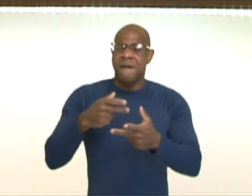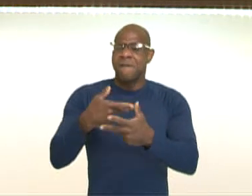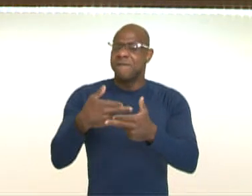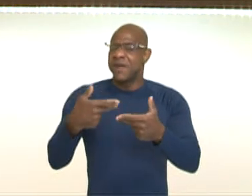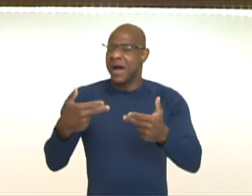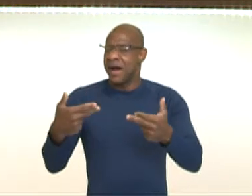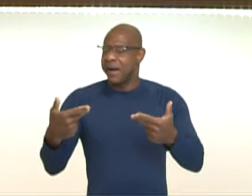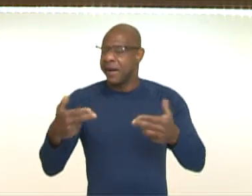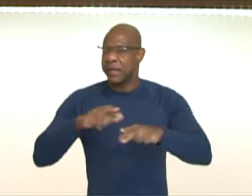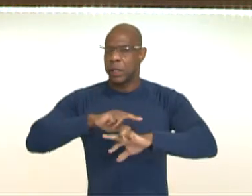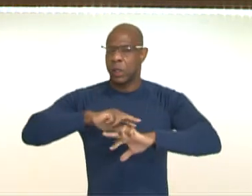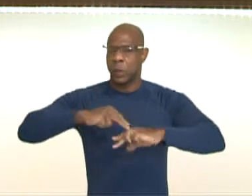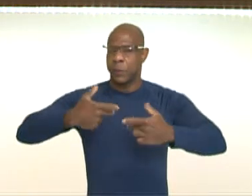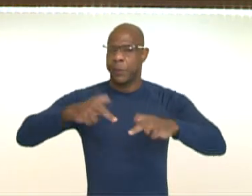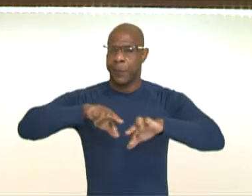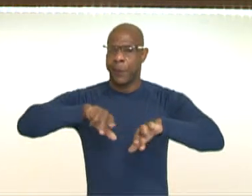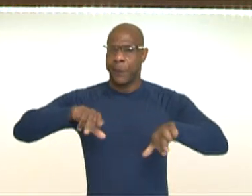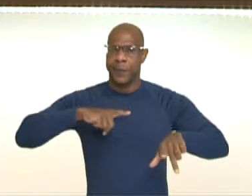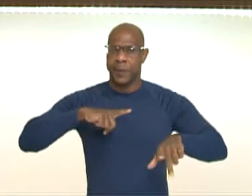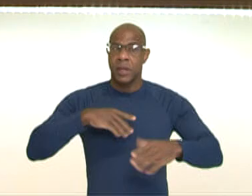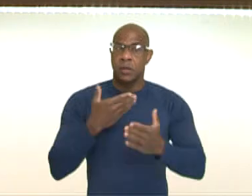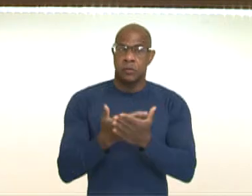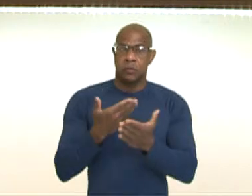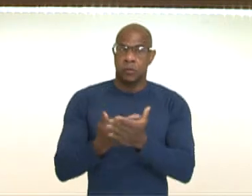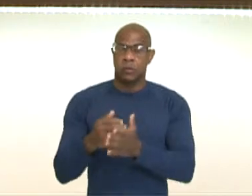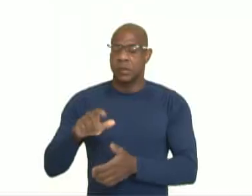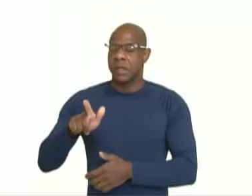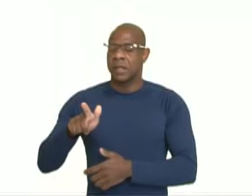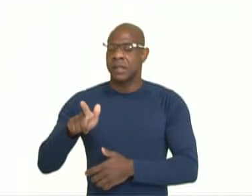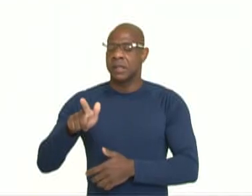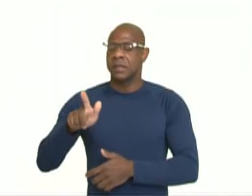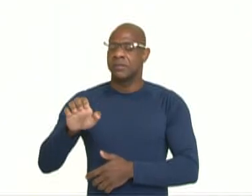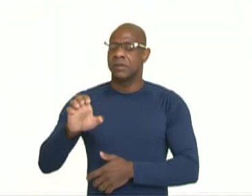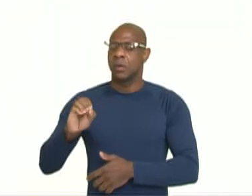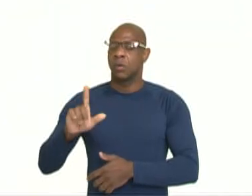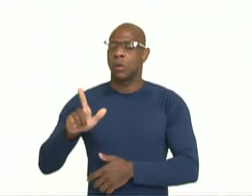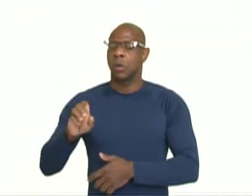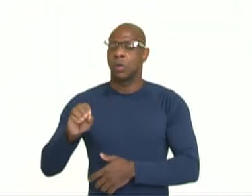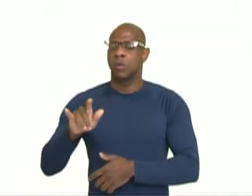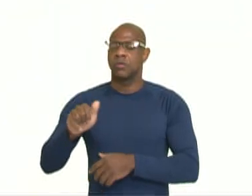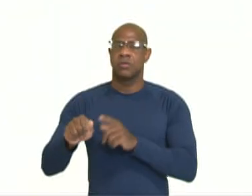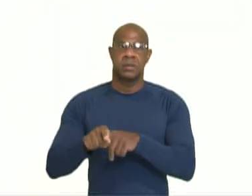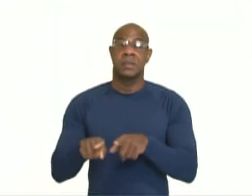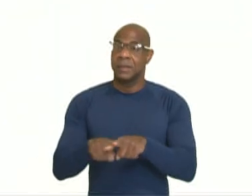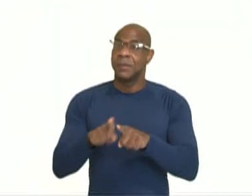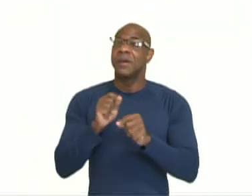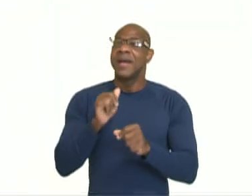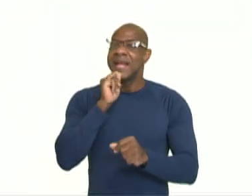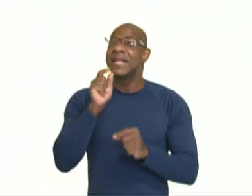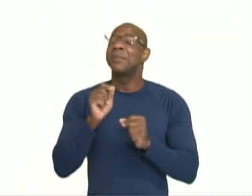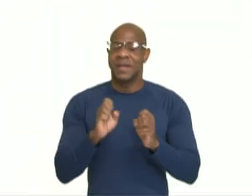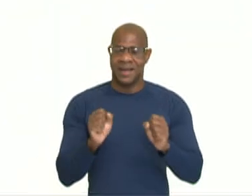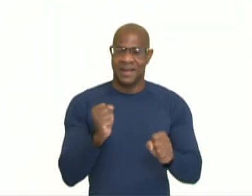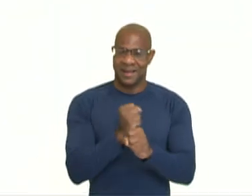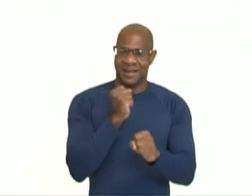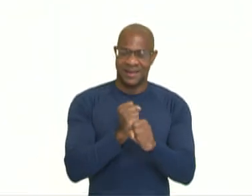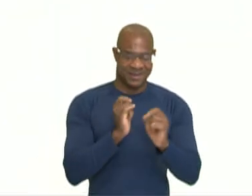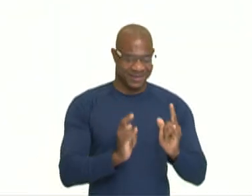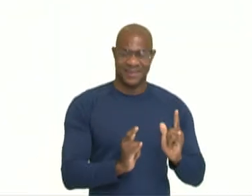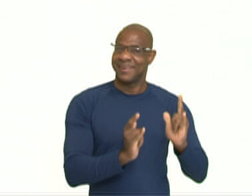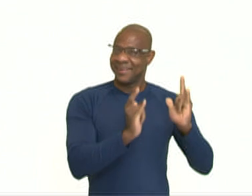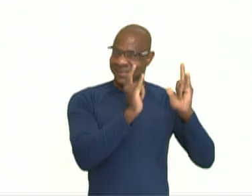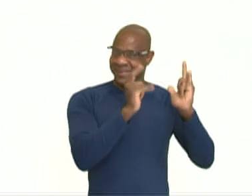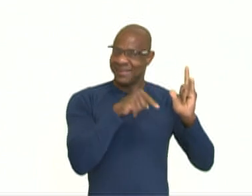do estudo da geologia. Nós temos como sugestão, claro, a construção civil, que nós identificamos